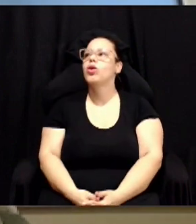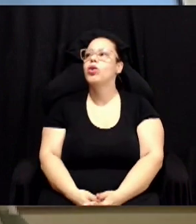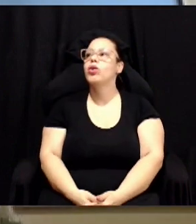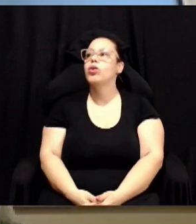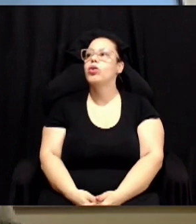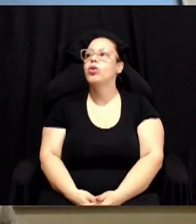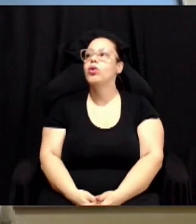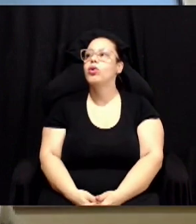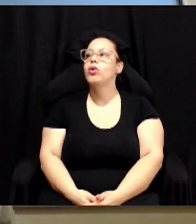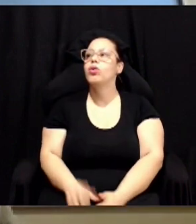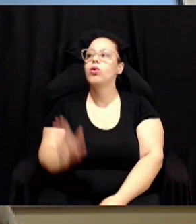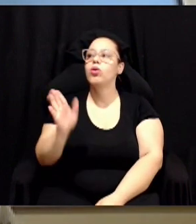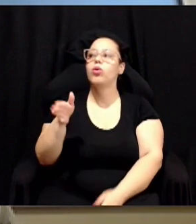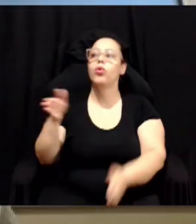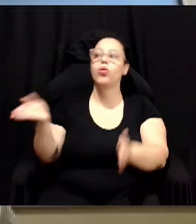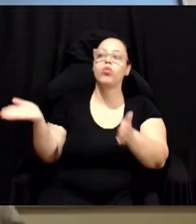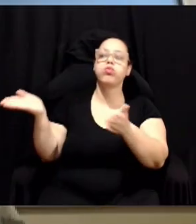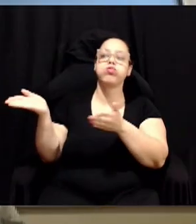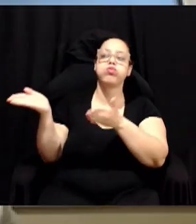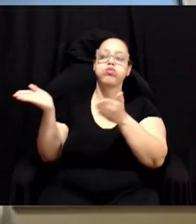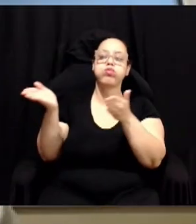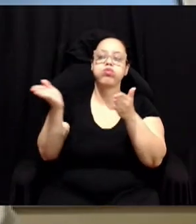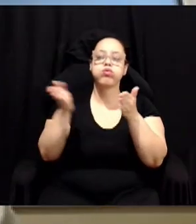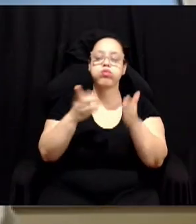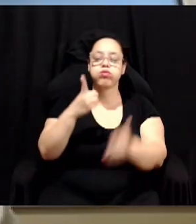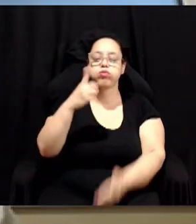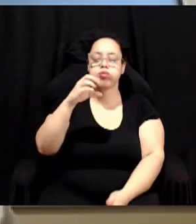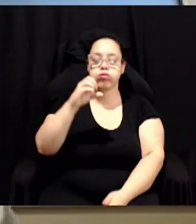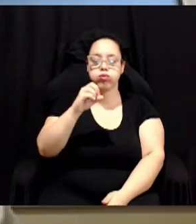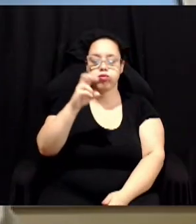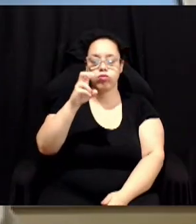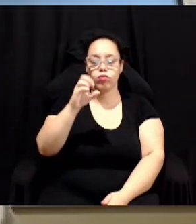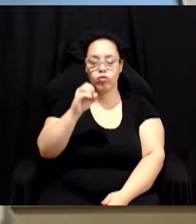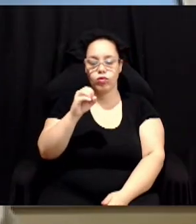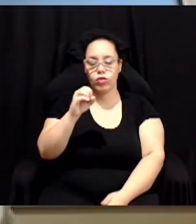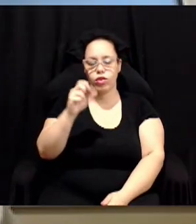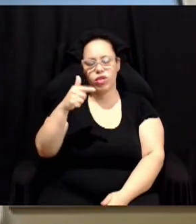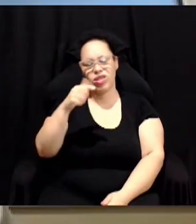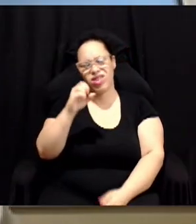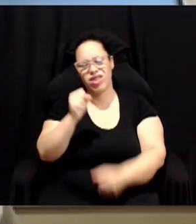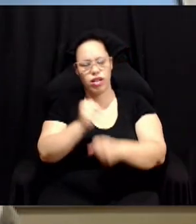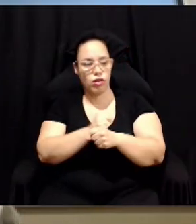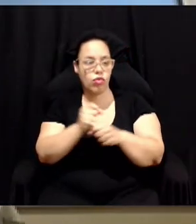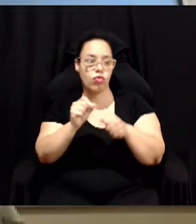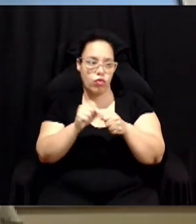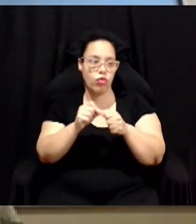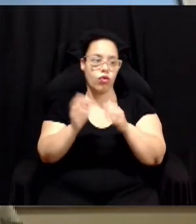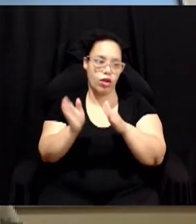vem desde os anos 1950, já uns 70 anos quase que se faz esses procedimentos.